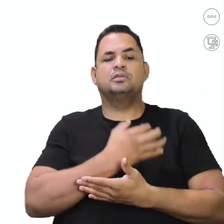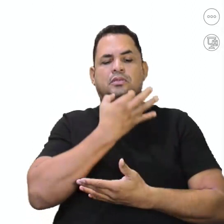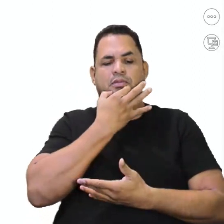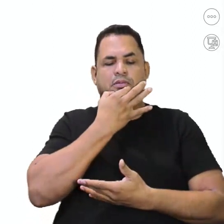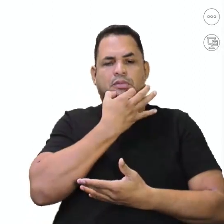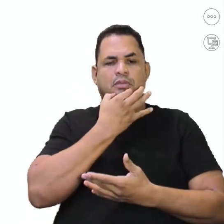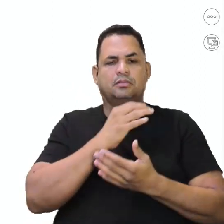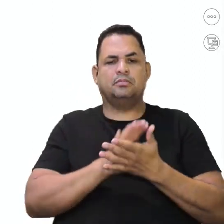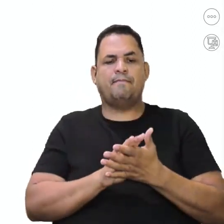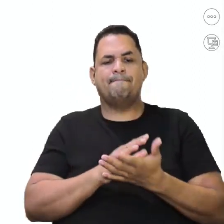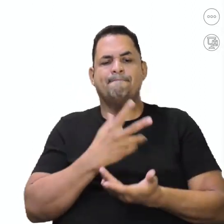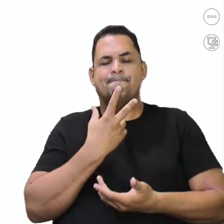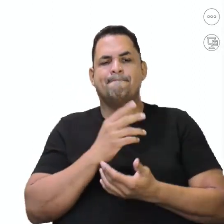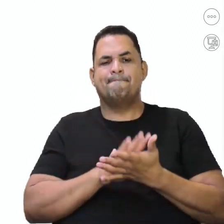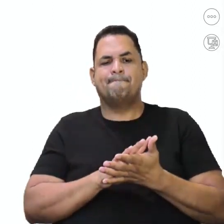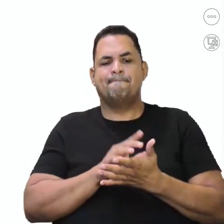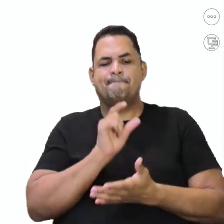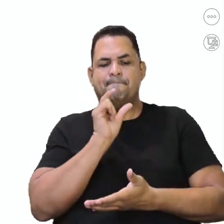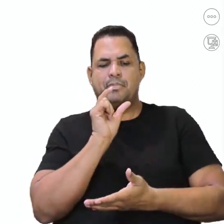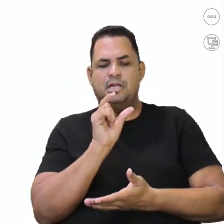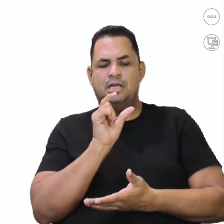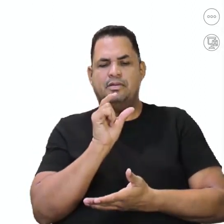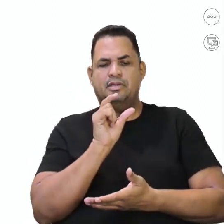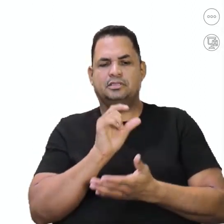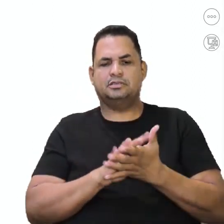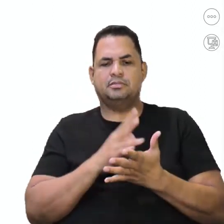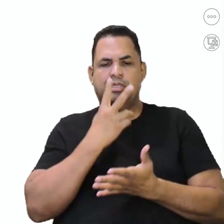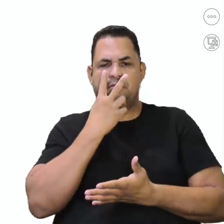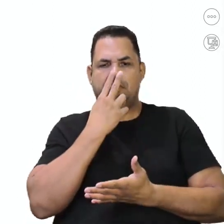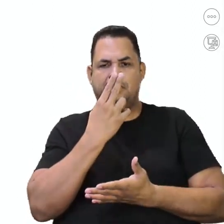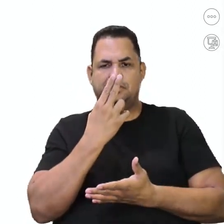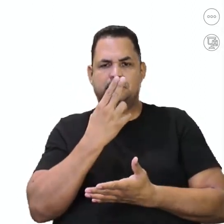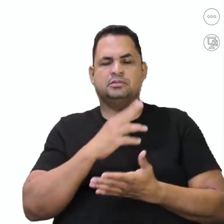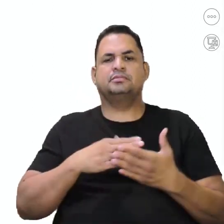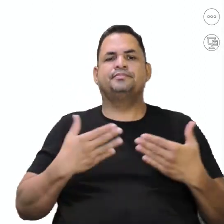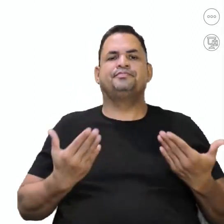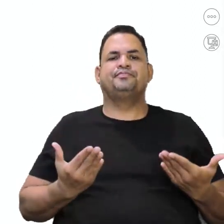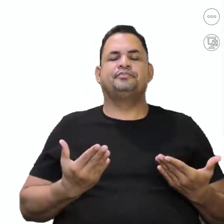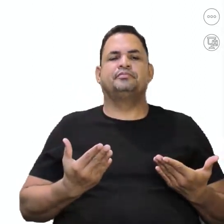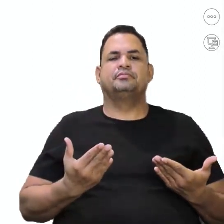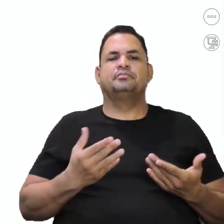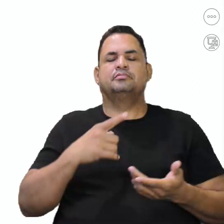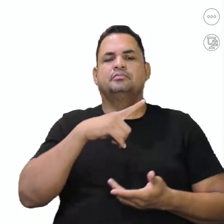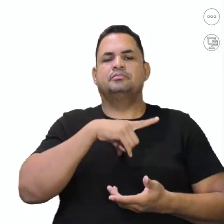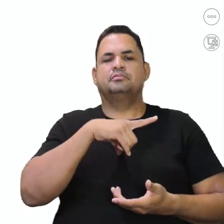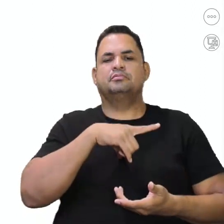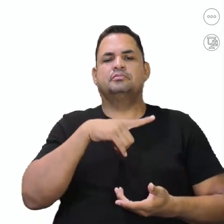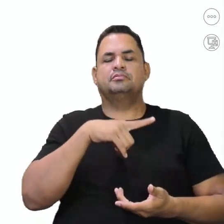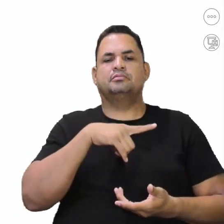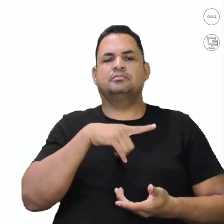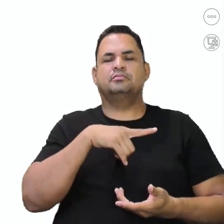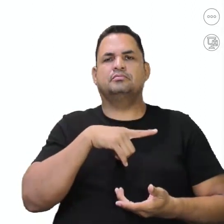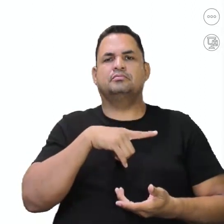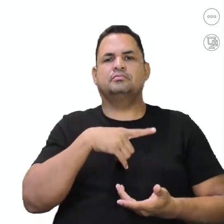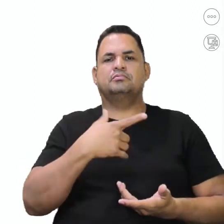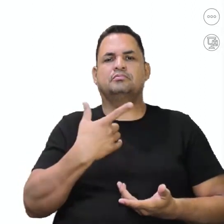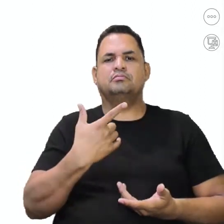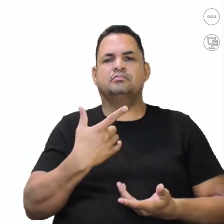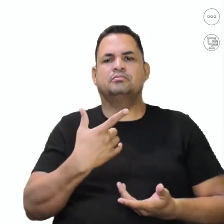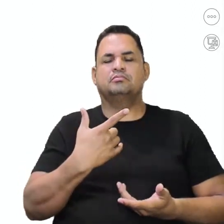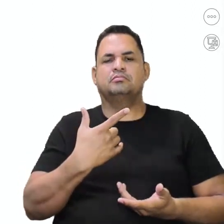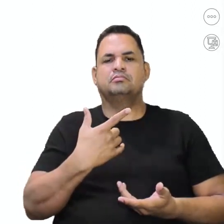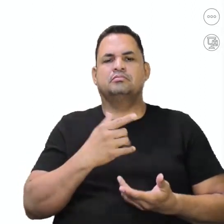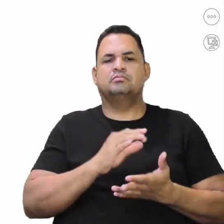As palavras cognatas, elas são bem mais usadas. Porque as palavras cognatas, elas têm a questão